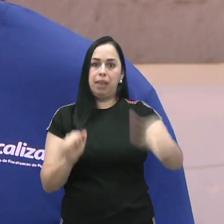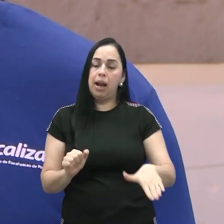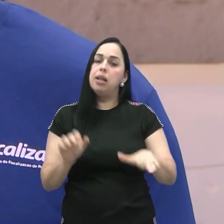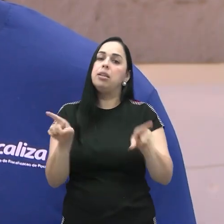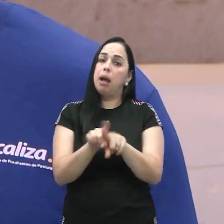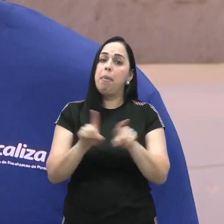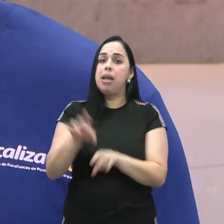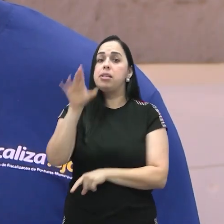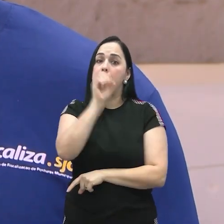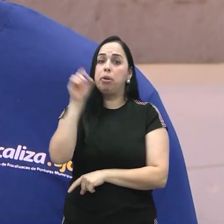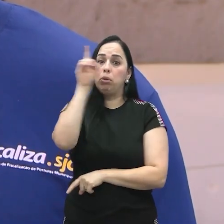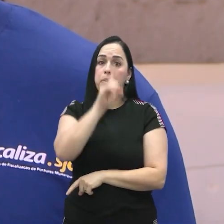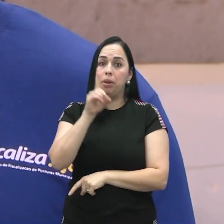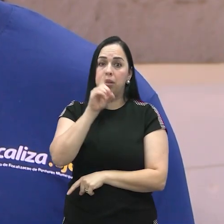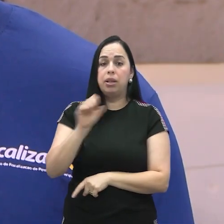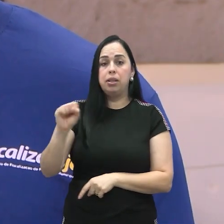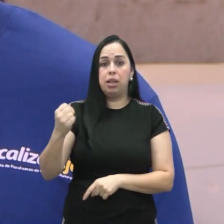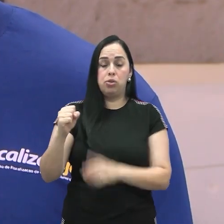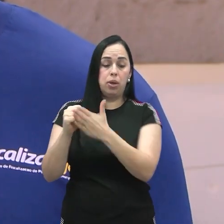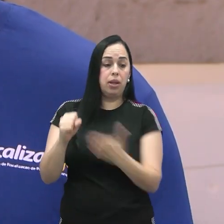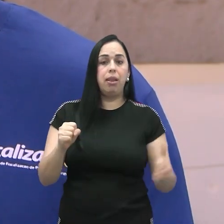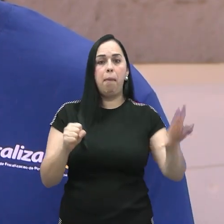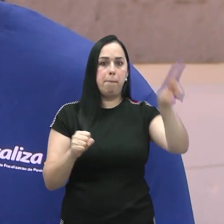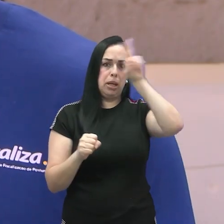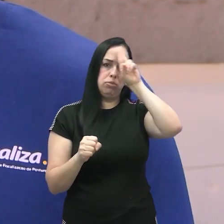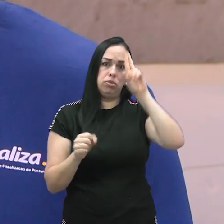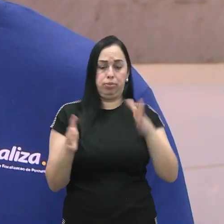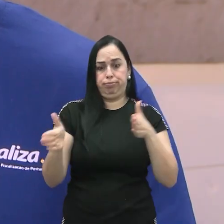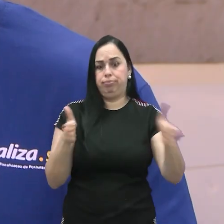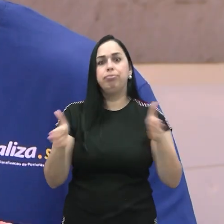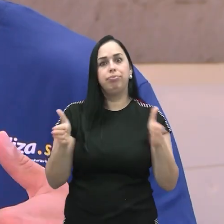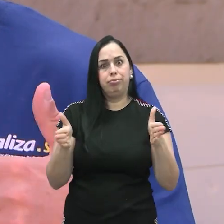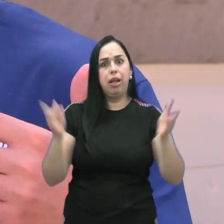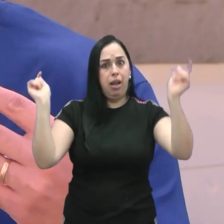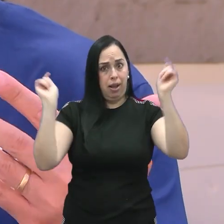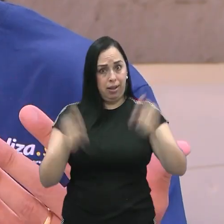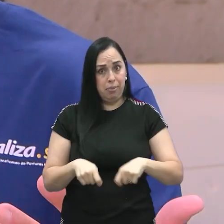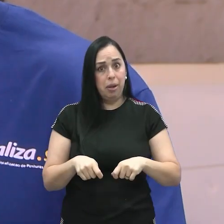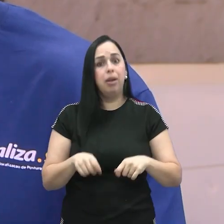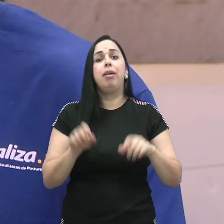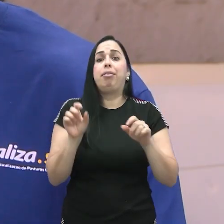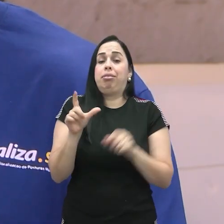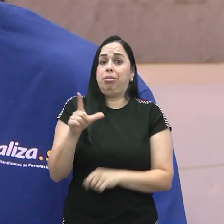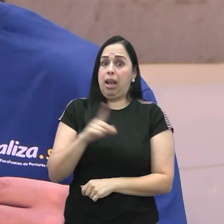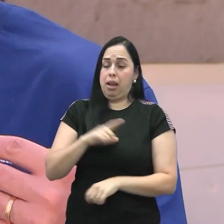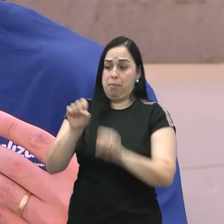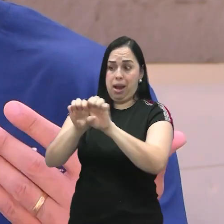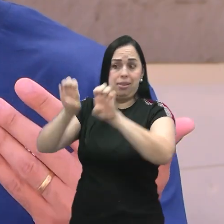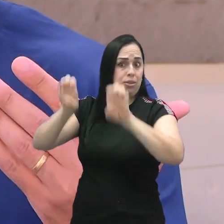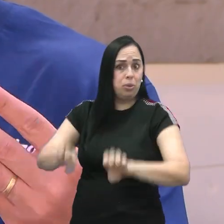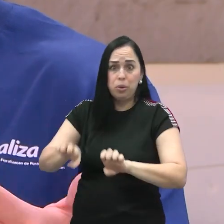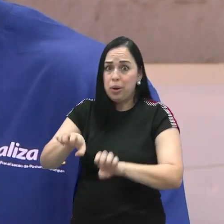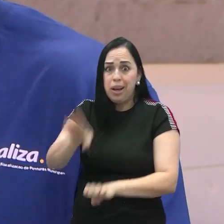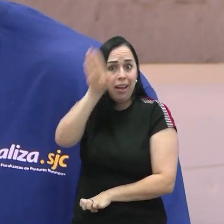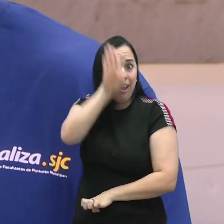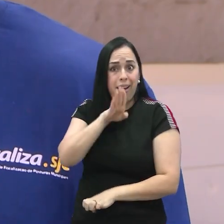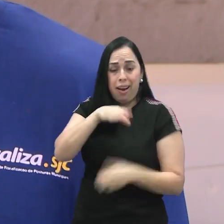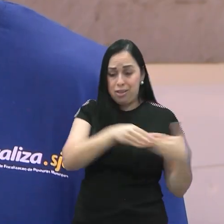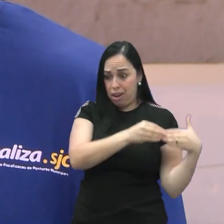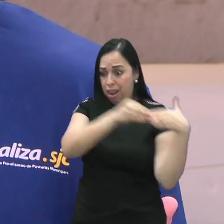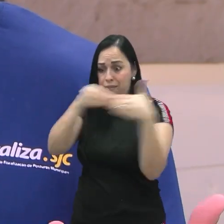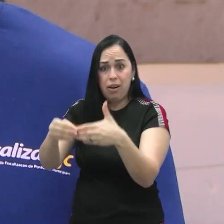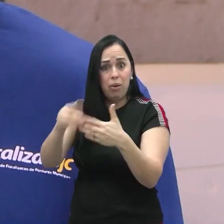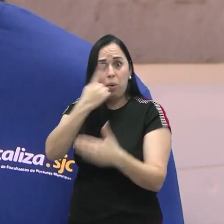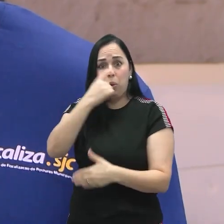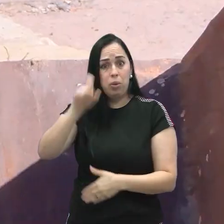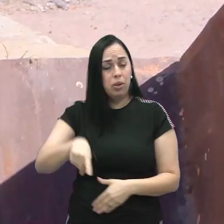e domingos e feriados também funcionam das 8 ao meio-dia, ou seja, tem o recurso, né, estrutura pública gratuita para a